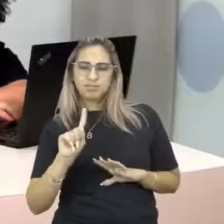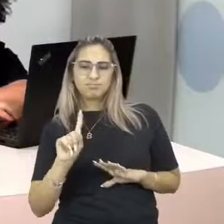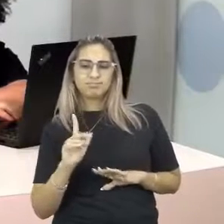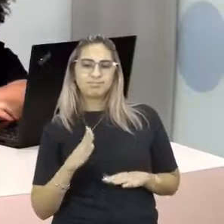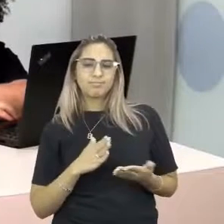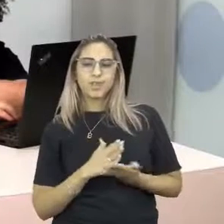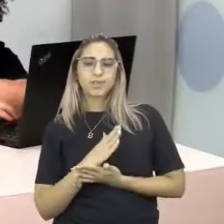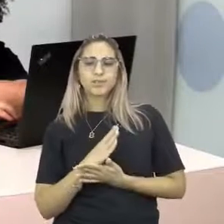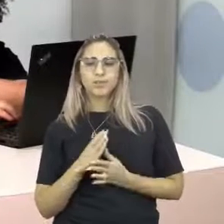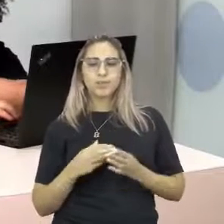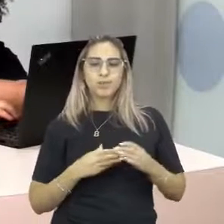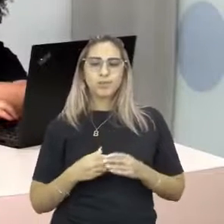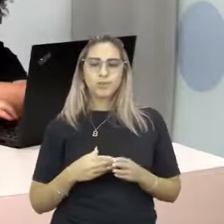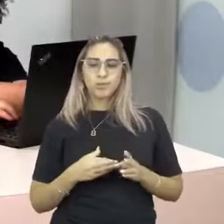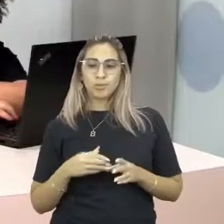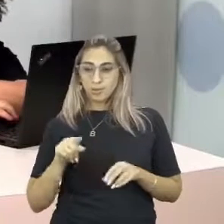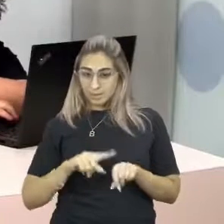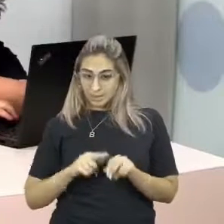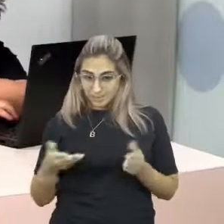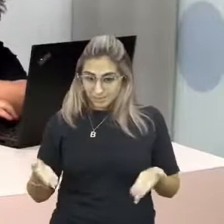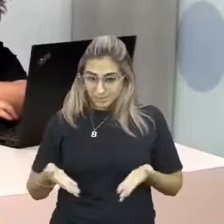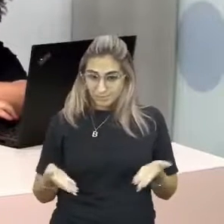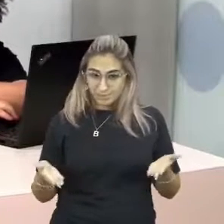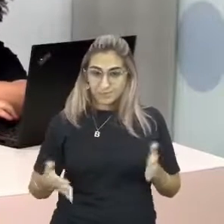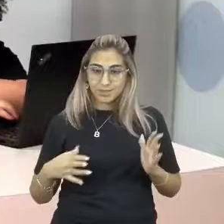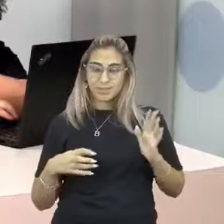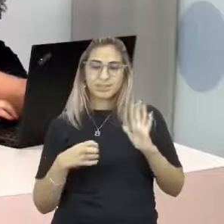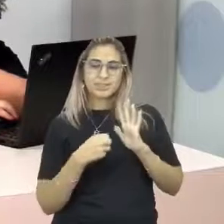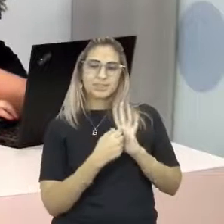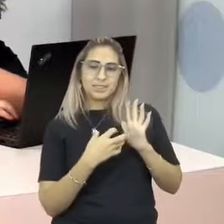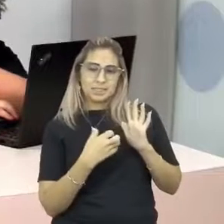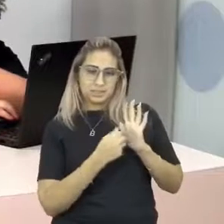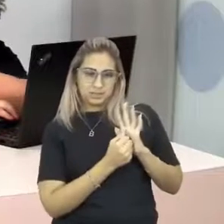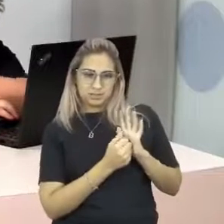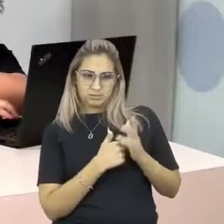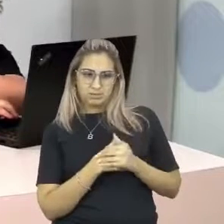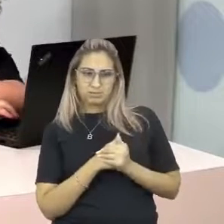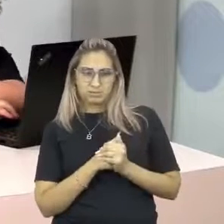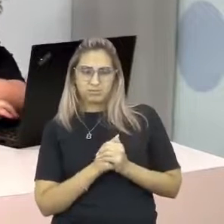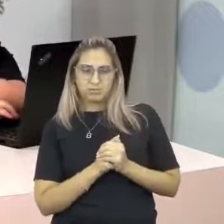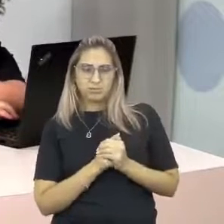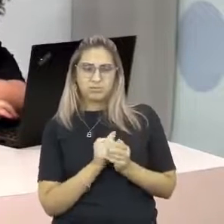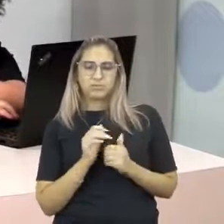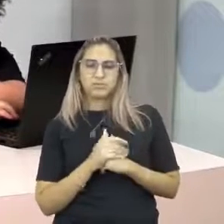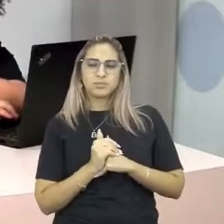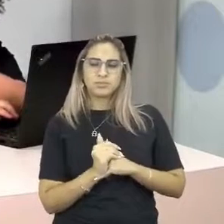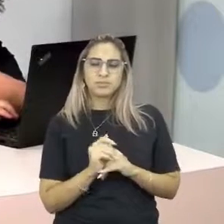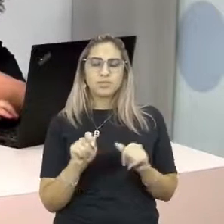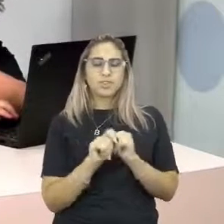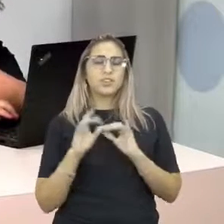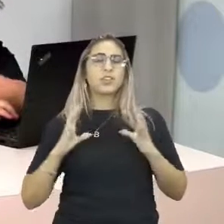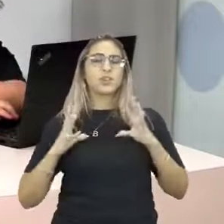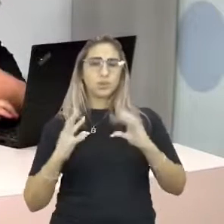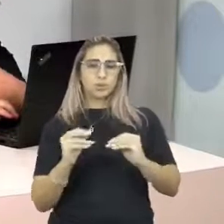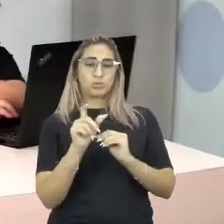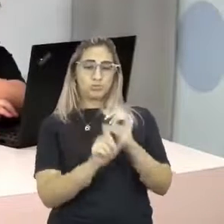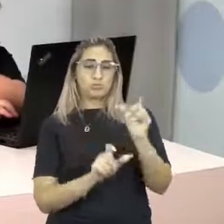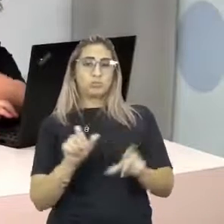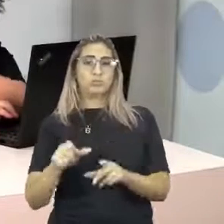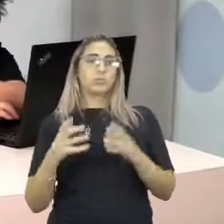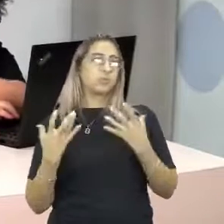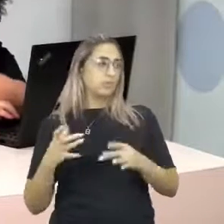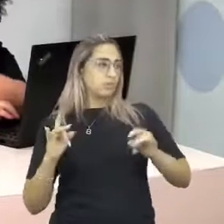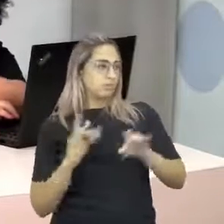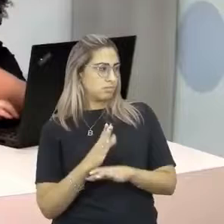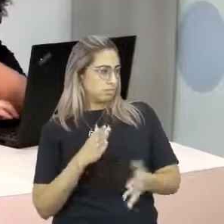no concurso? Então, neste momento, as inscrições, ela deve ser realizada por todos os docentes que desejam